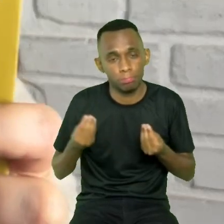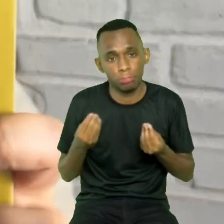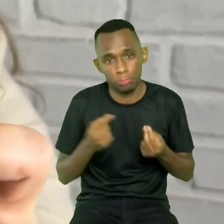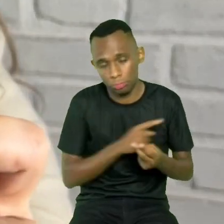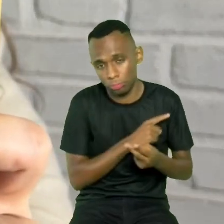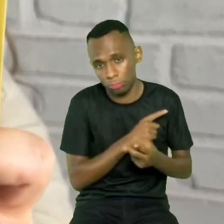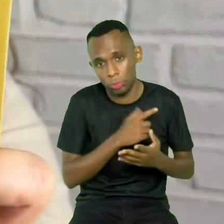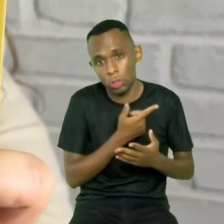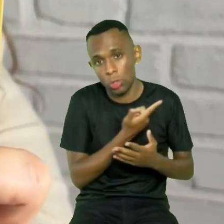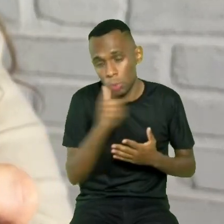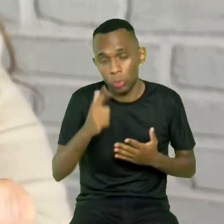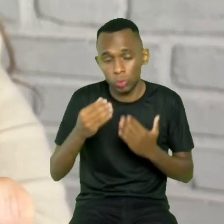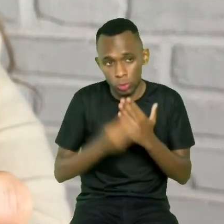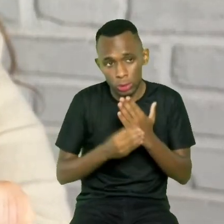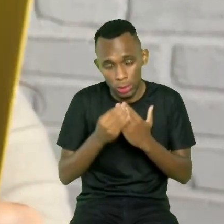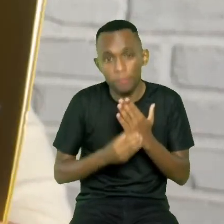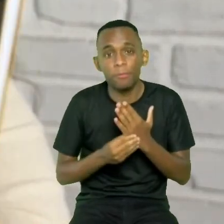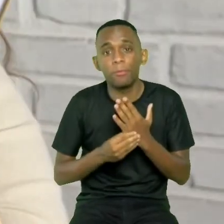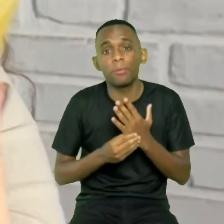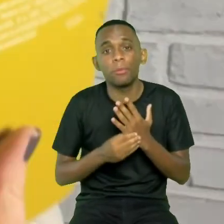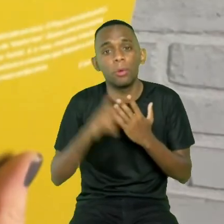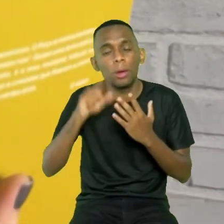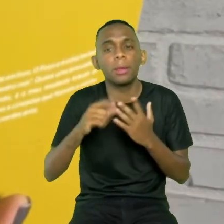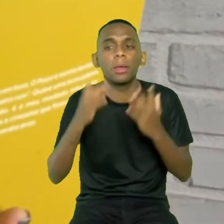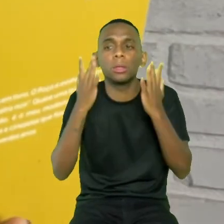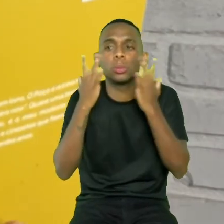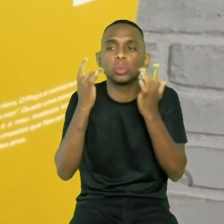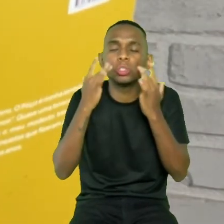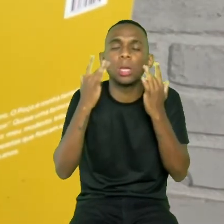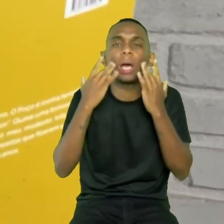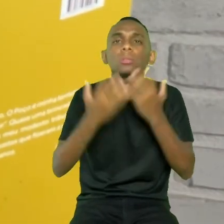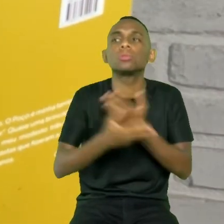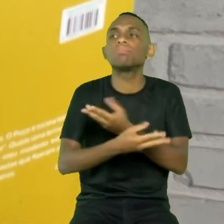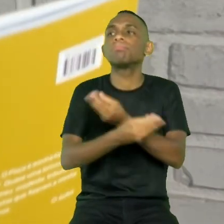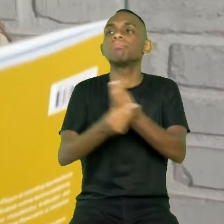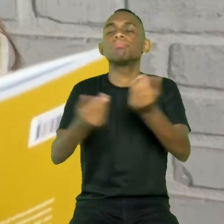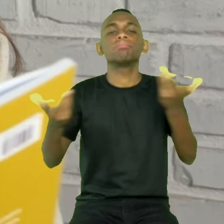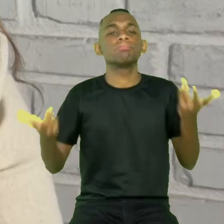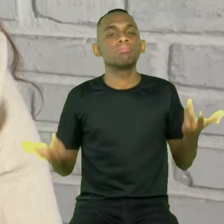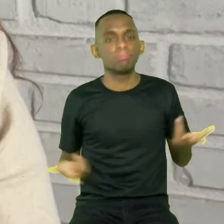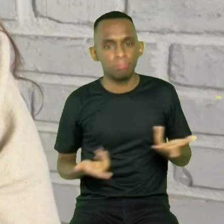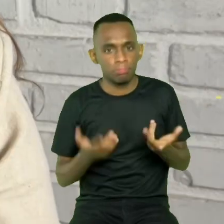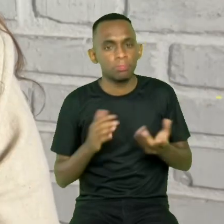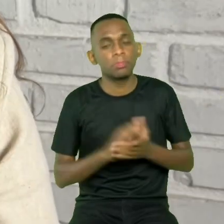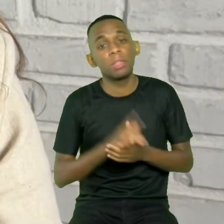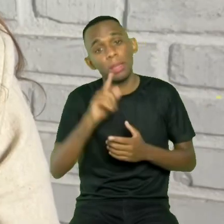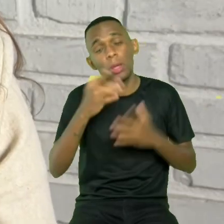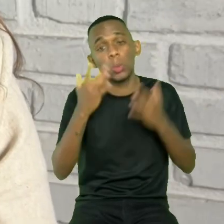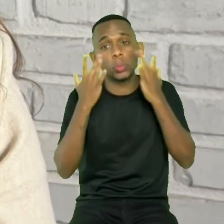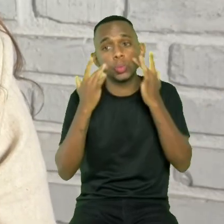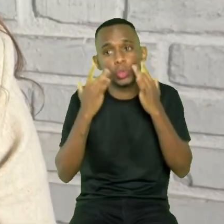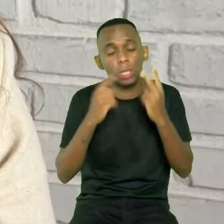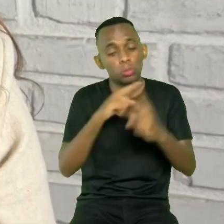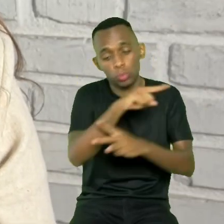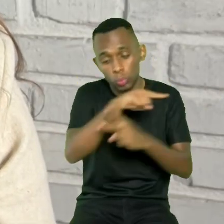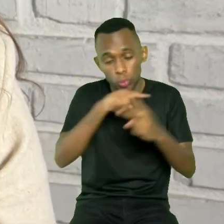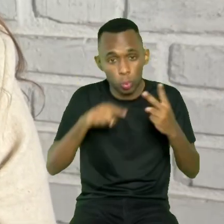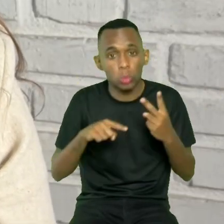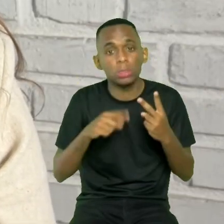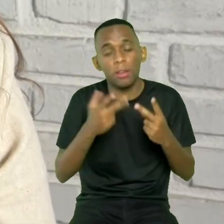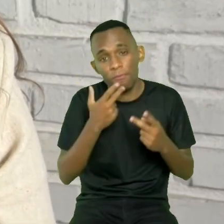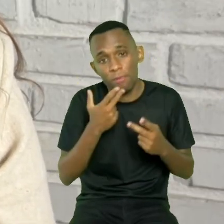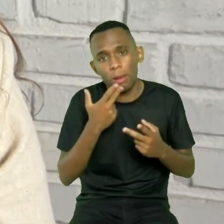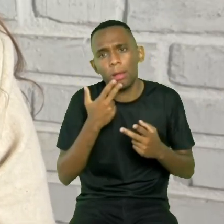traz esse teatro no ar, né? É. O Que é Poço uma peça em dois atos. Vamos falar dele. Conta